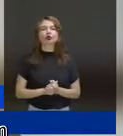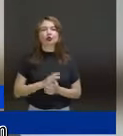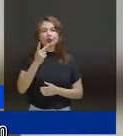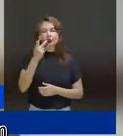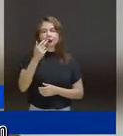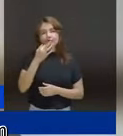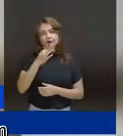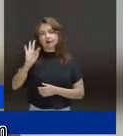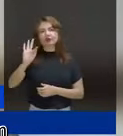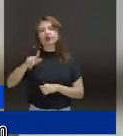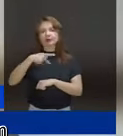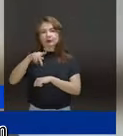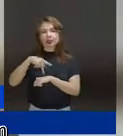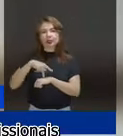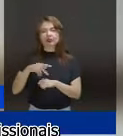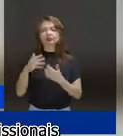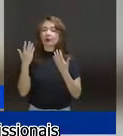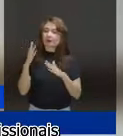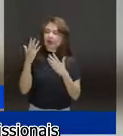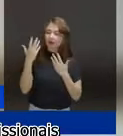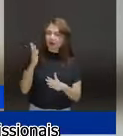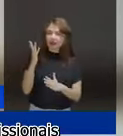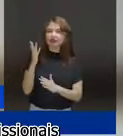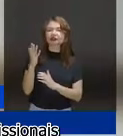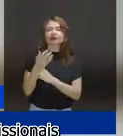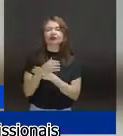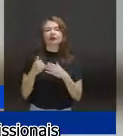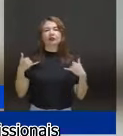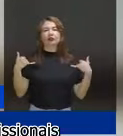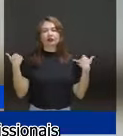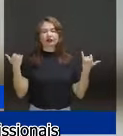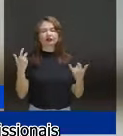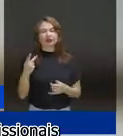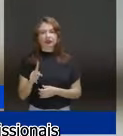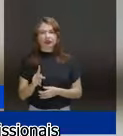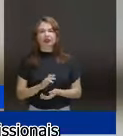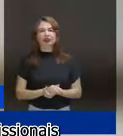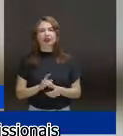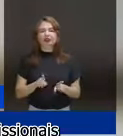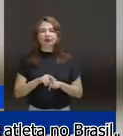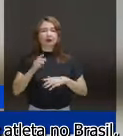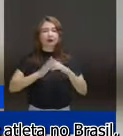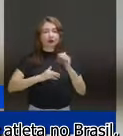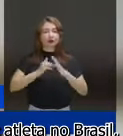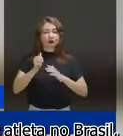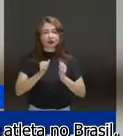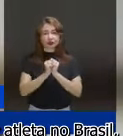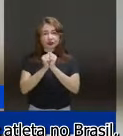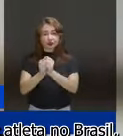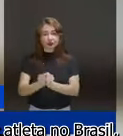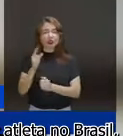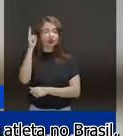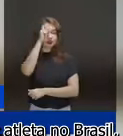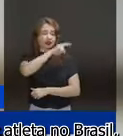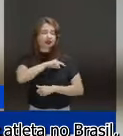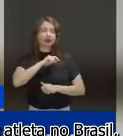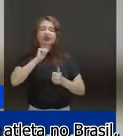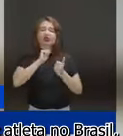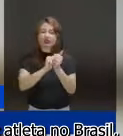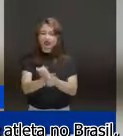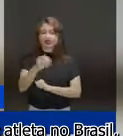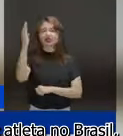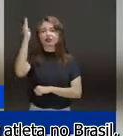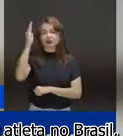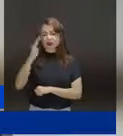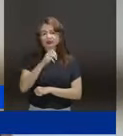também parabenizá-la pelo seu aniversário e também os profissionais que acompanham, porque a gente sabe o quanto é difícil ser atleta no Brasil, né?